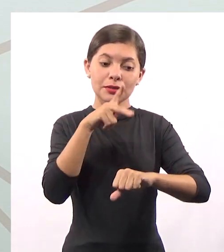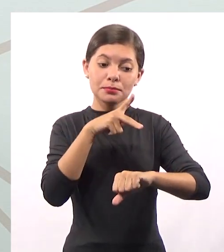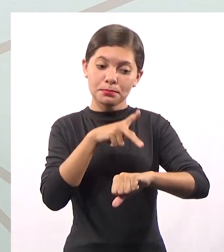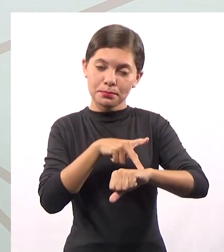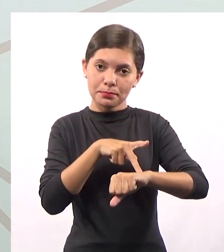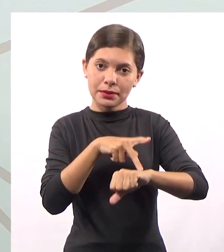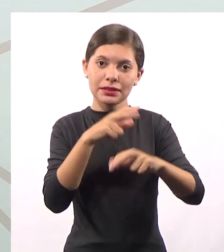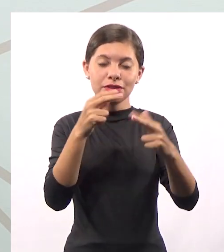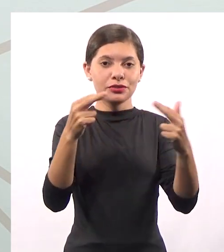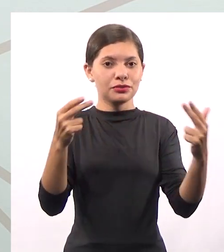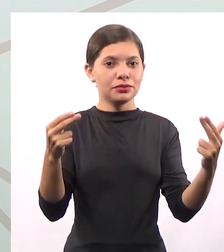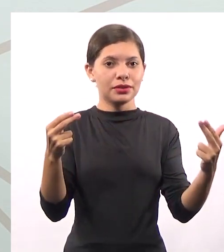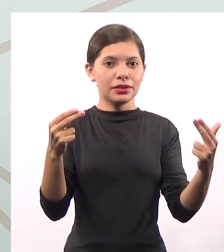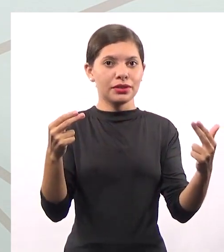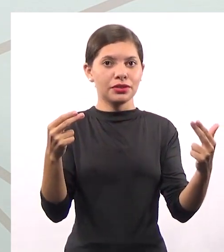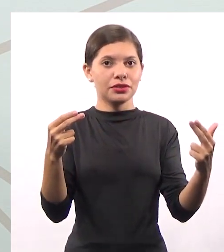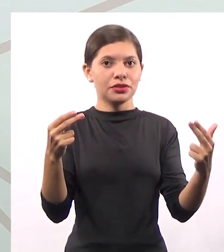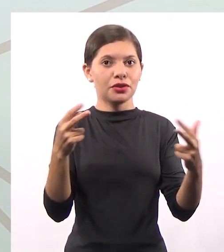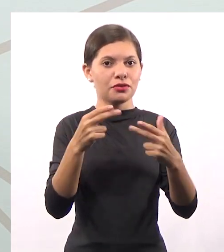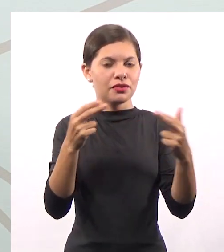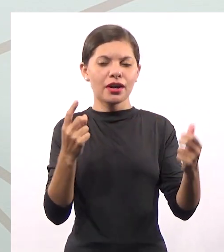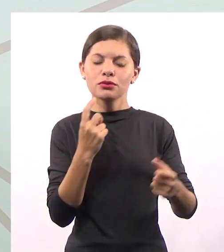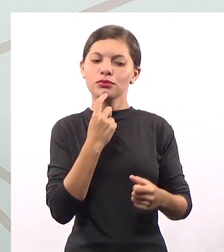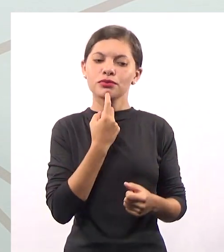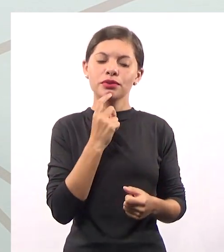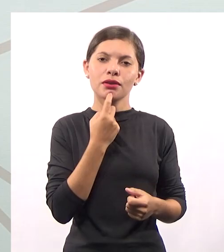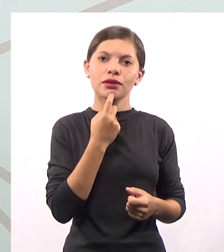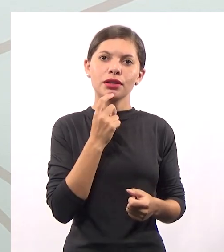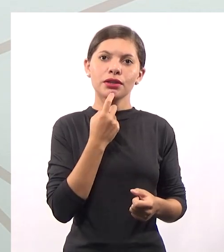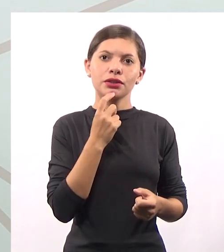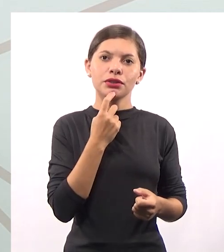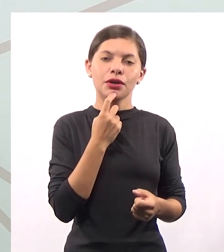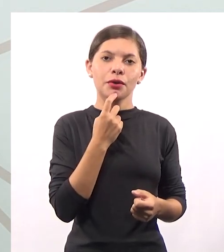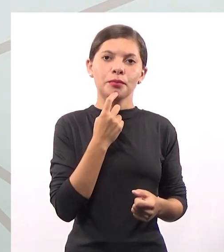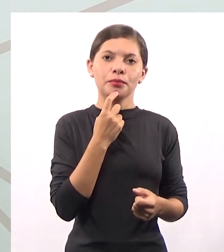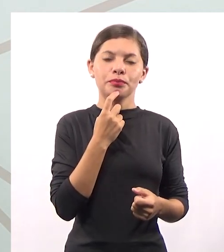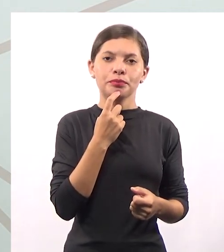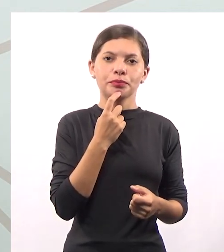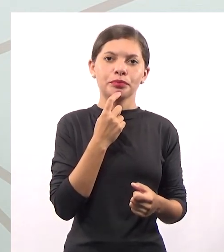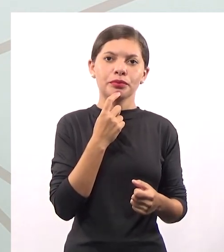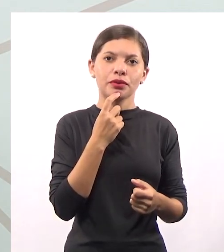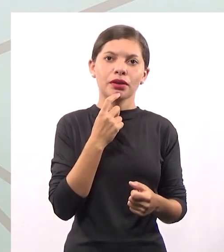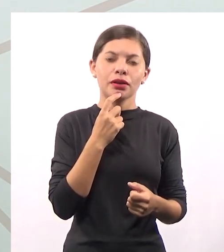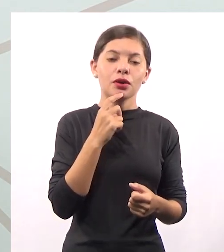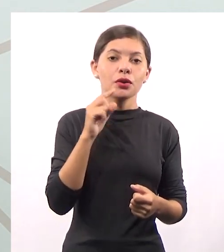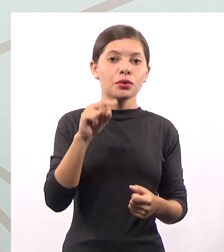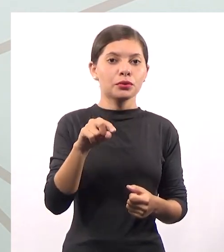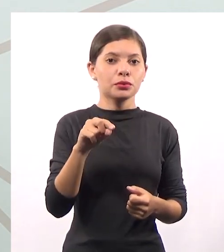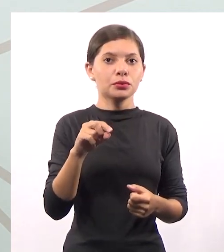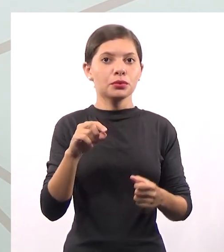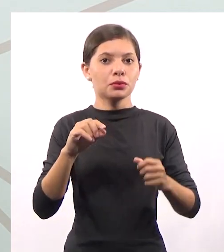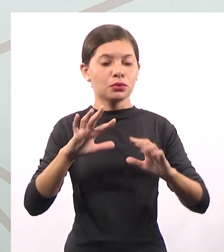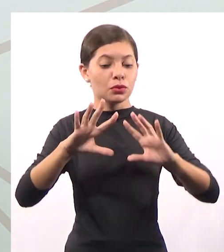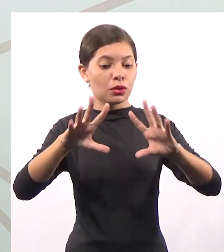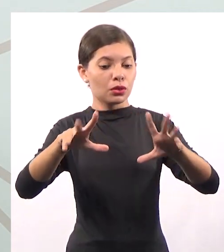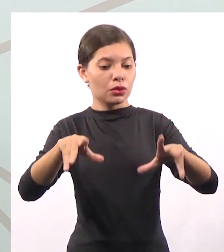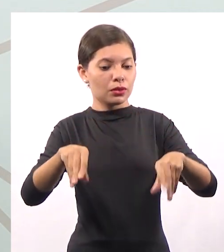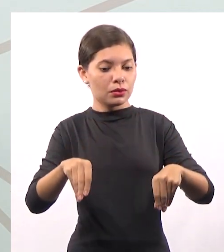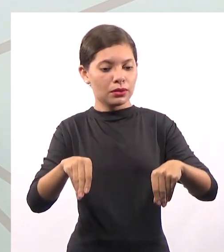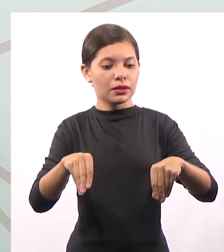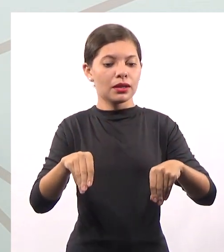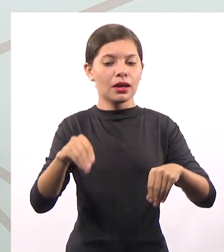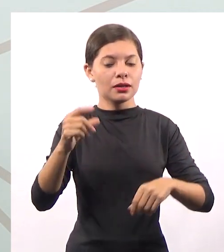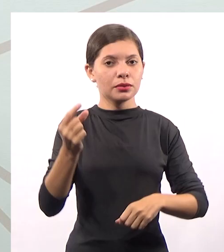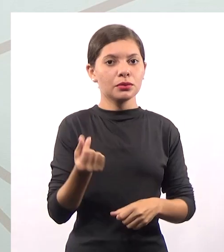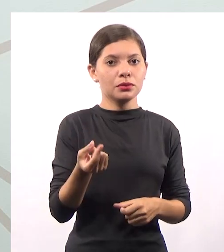países, inclusive China e outros países como Finlândia, Noruega, Austrália, Canadá, o montante